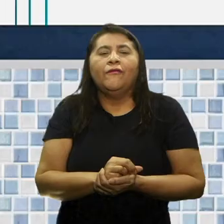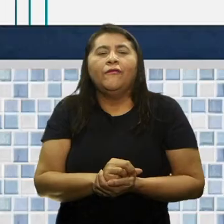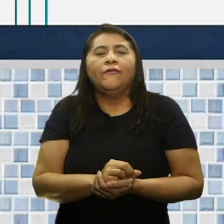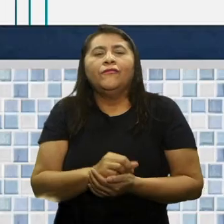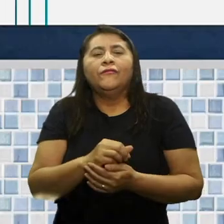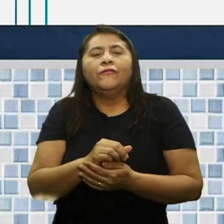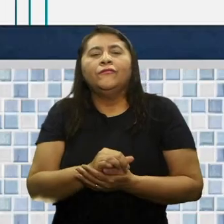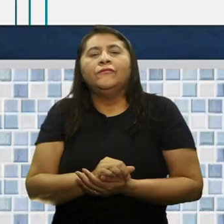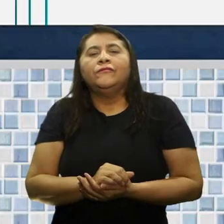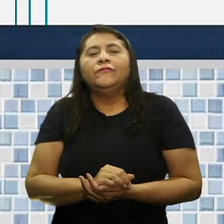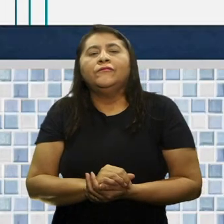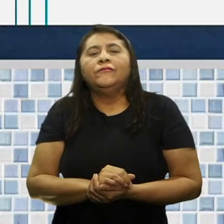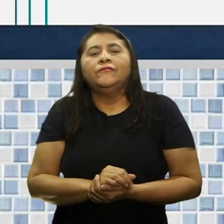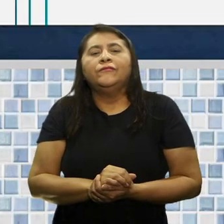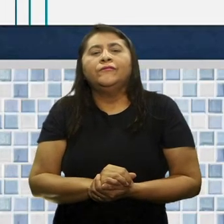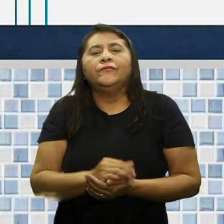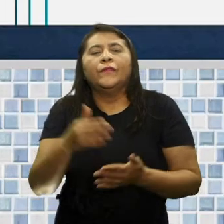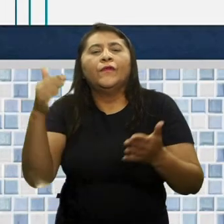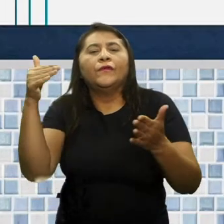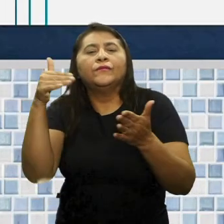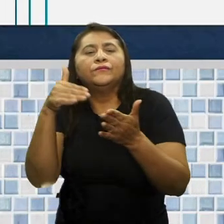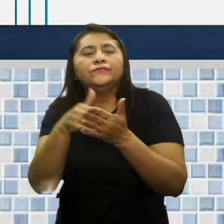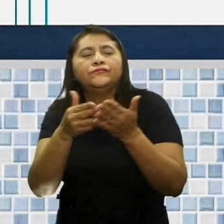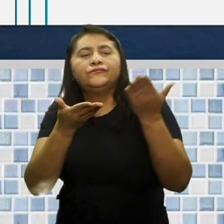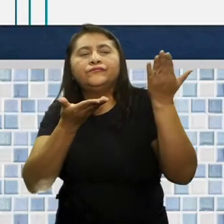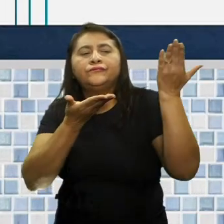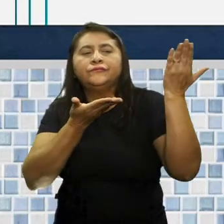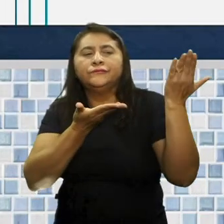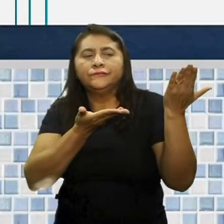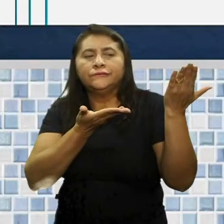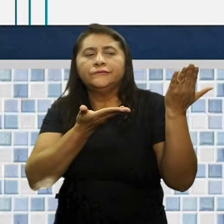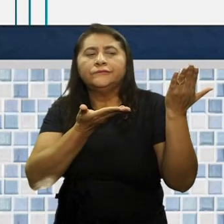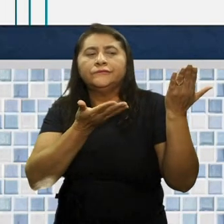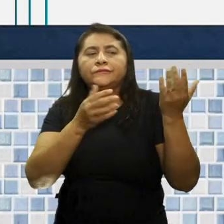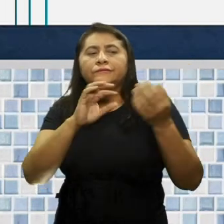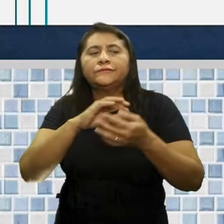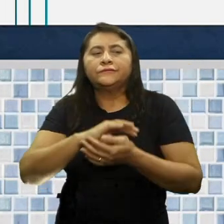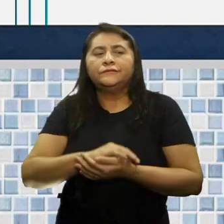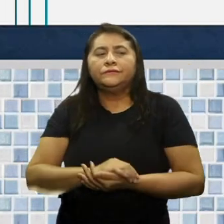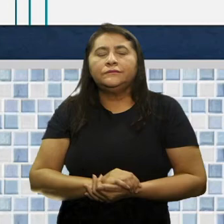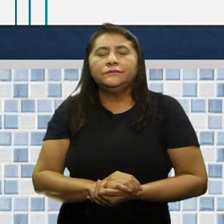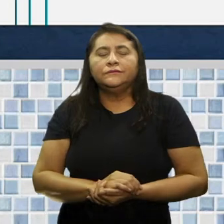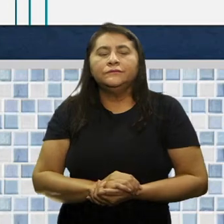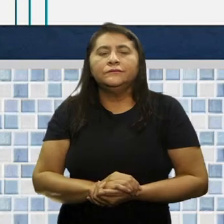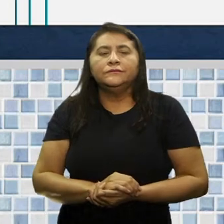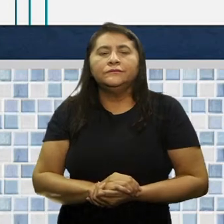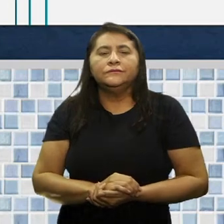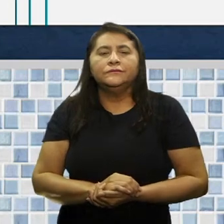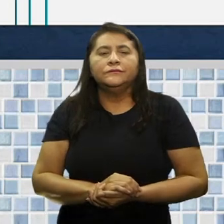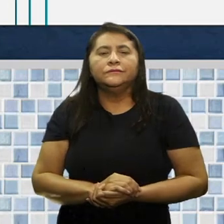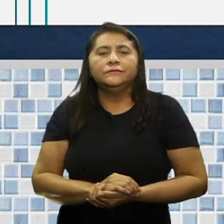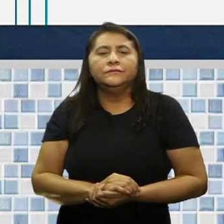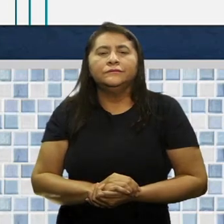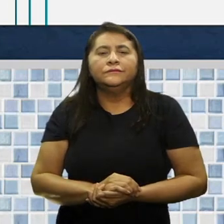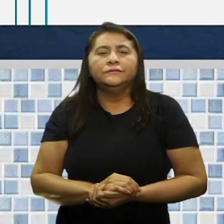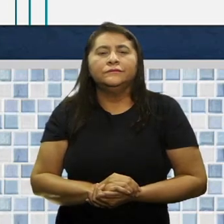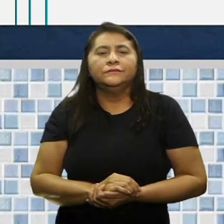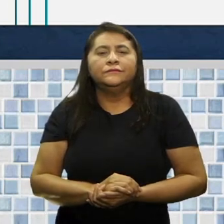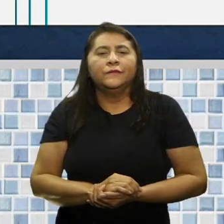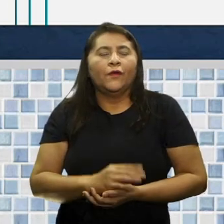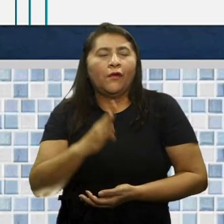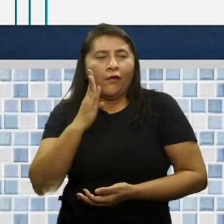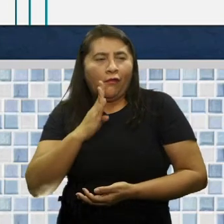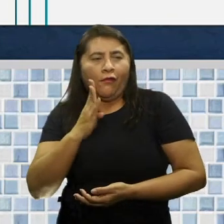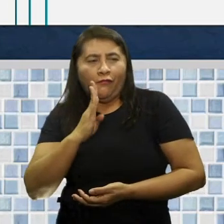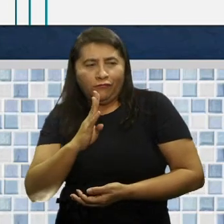tudo mais. O último, instructions to learn now a new language. Então, isso aqui é bem uma coisa bem legal